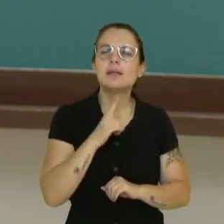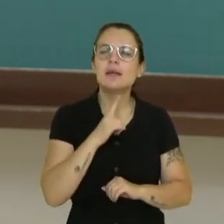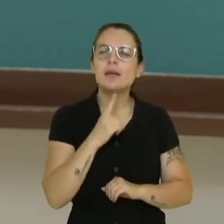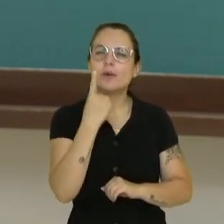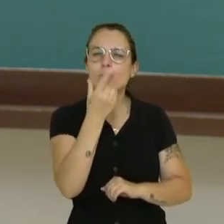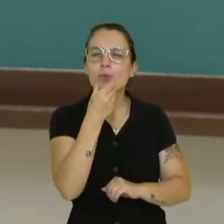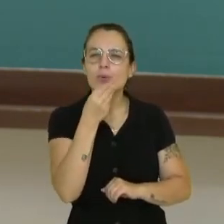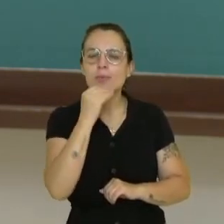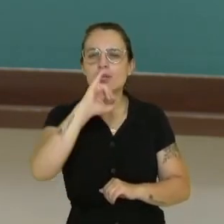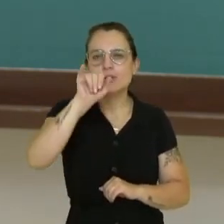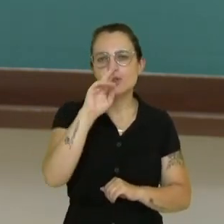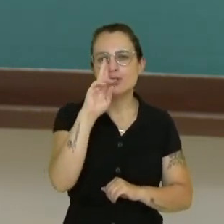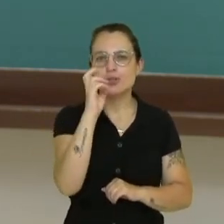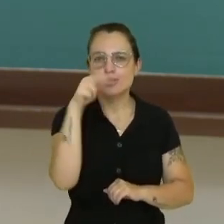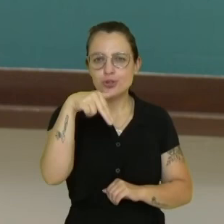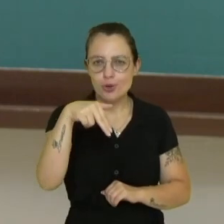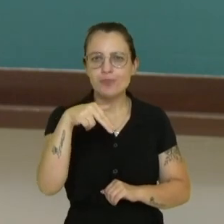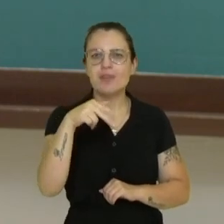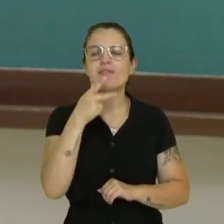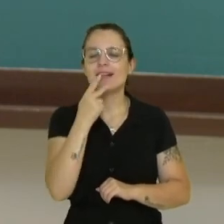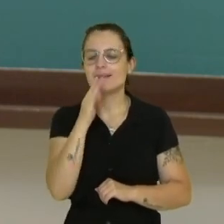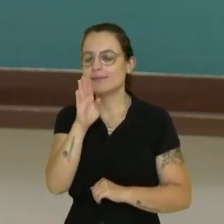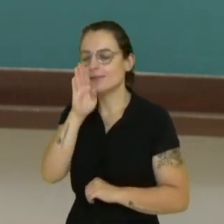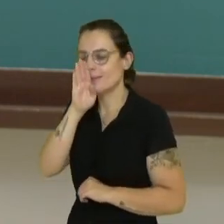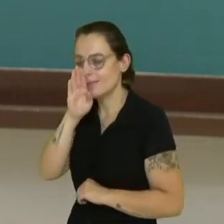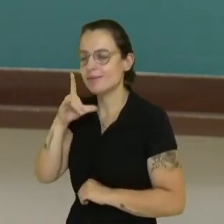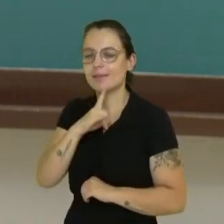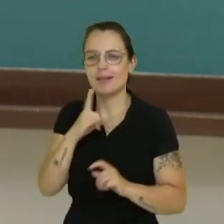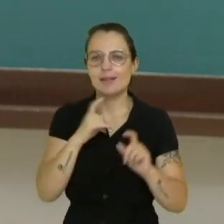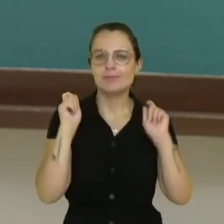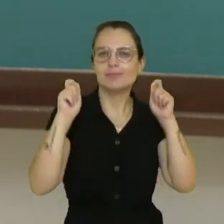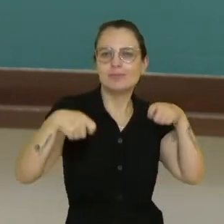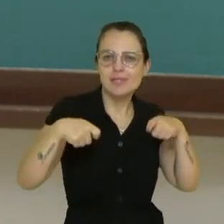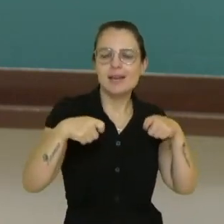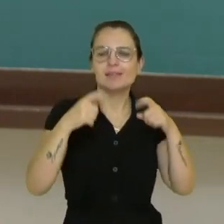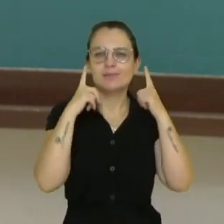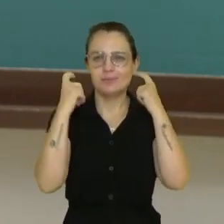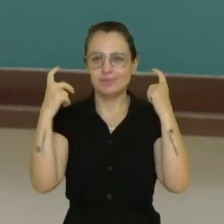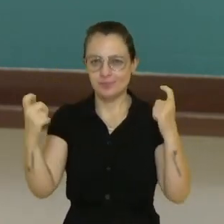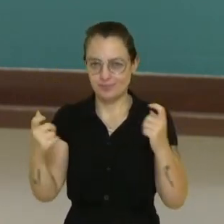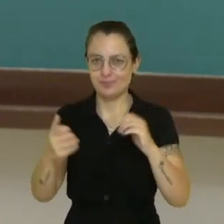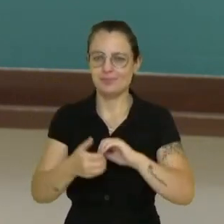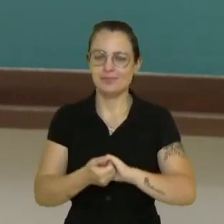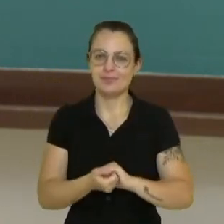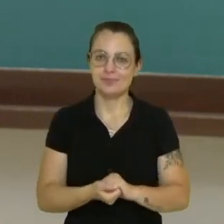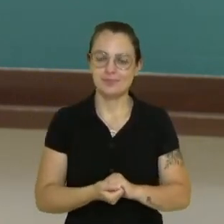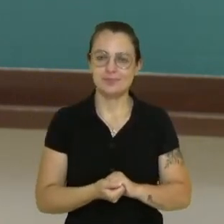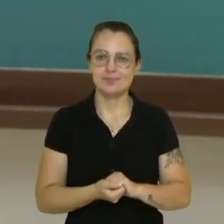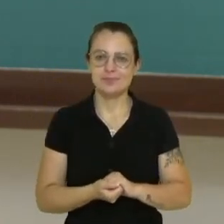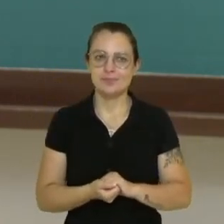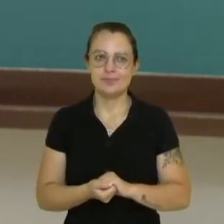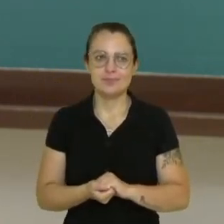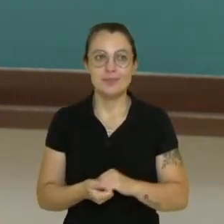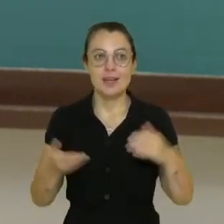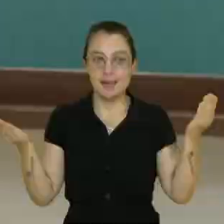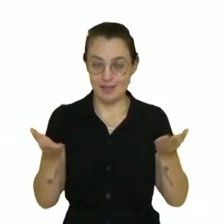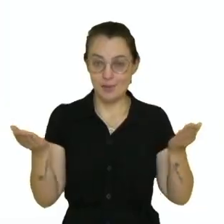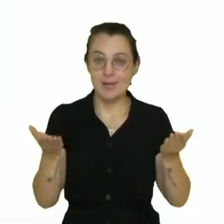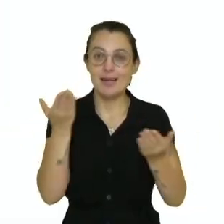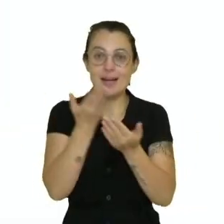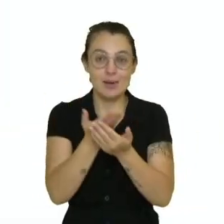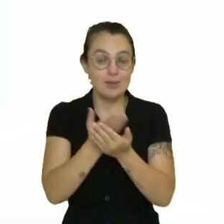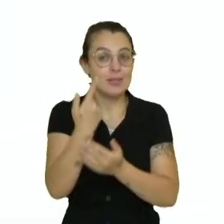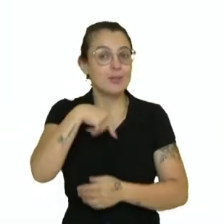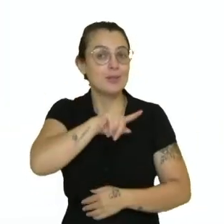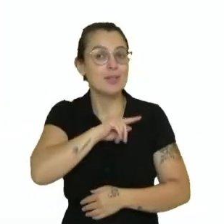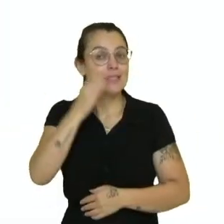falecido, que dizia que até no silêncio é possível produzir som. Fica o convite. Nesta aula, nós compreendemos